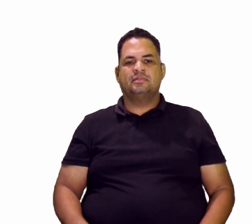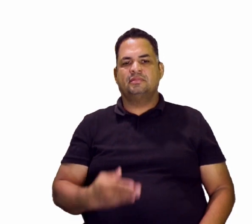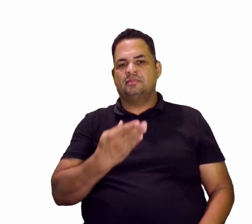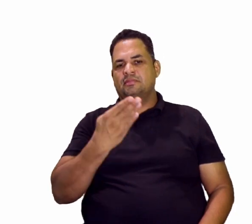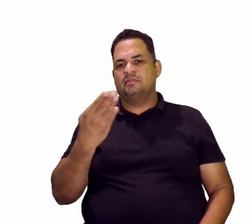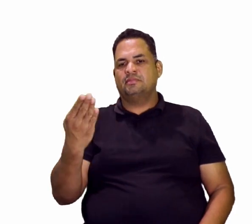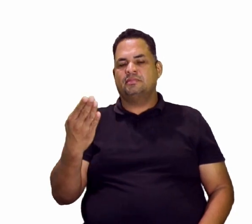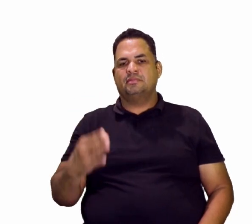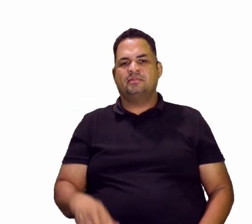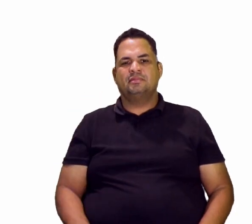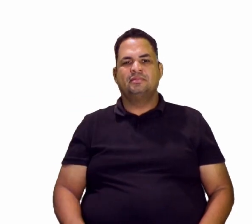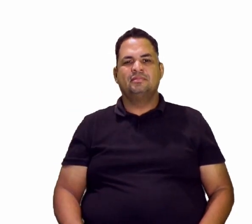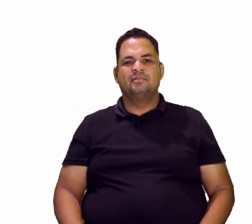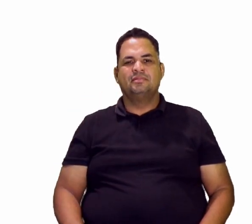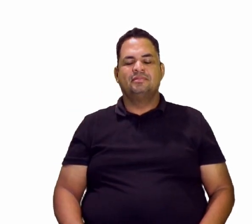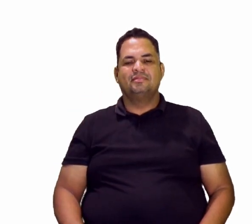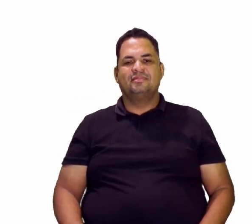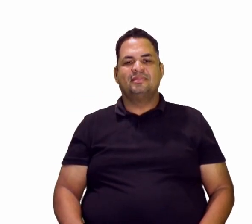até uma aranha.